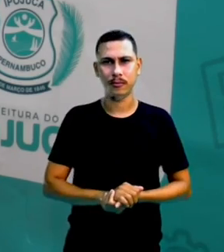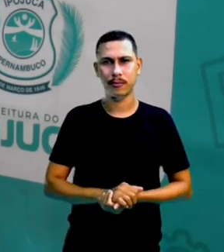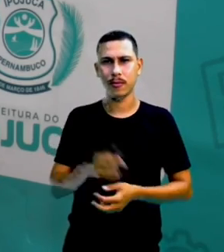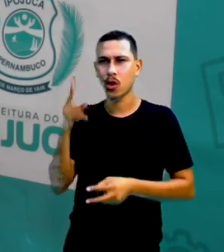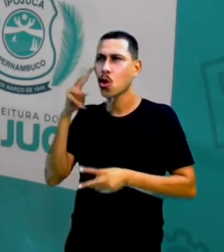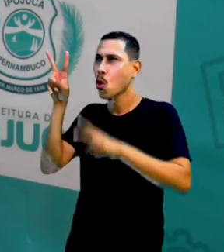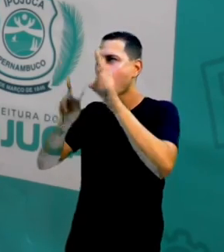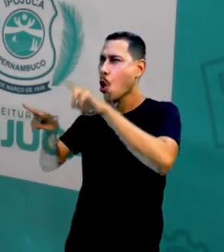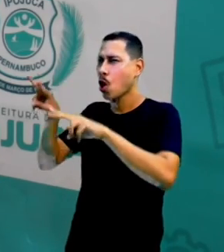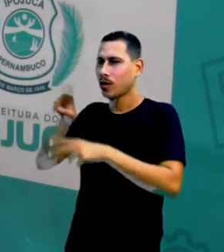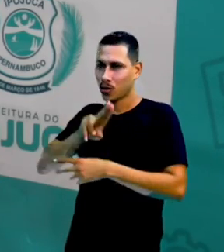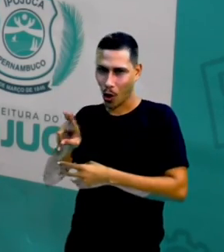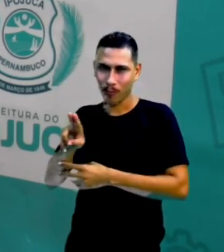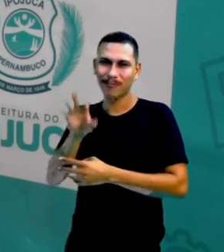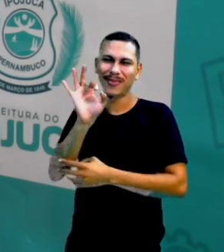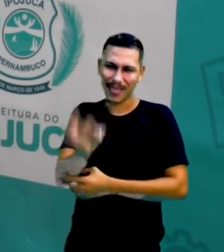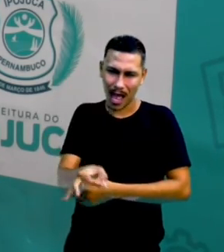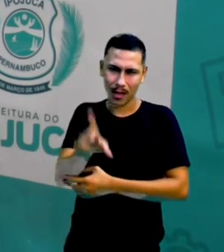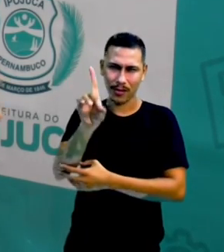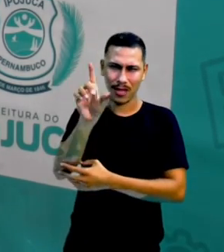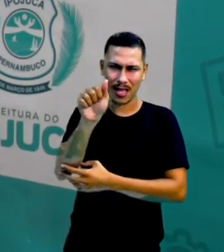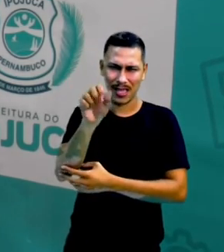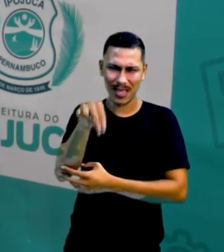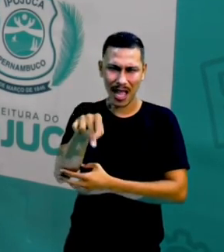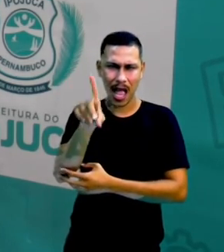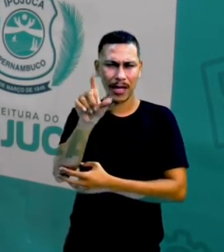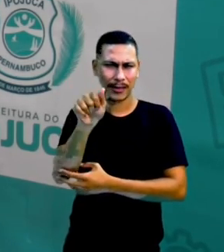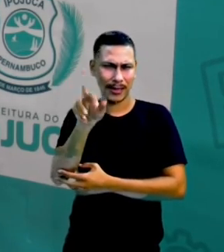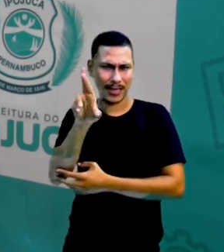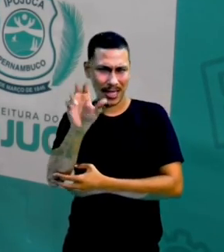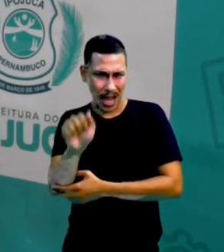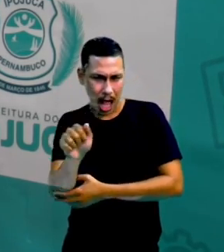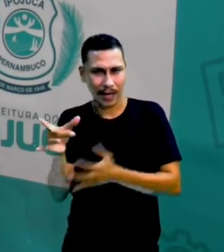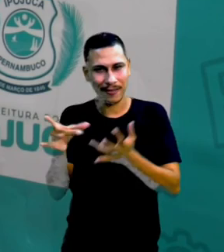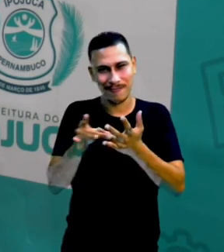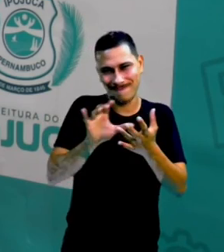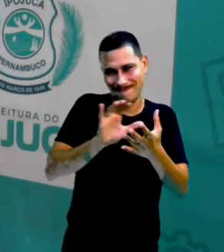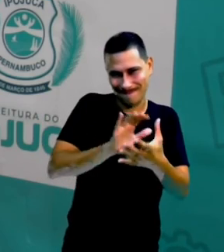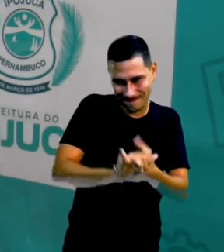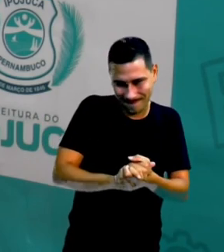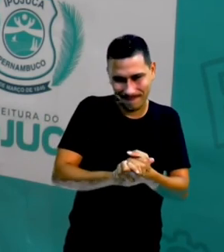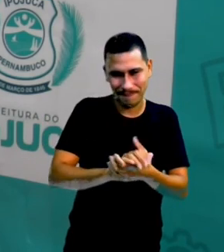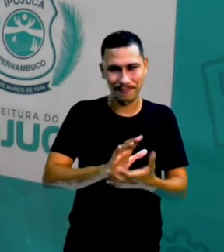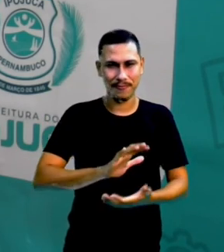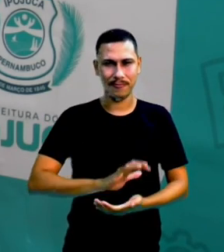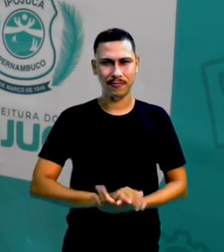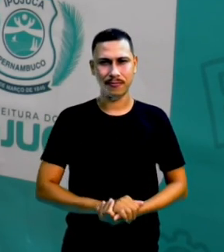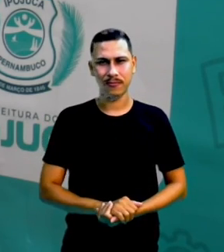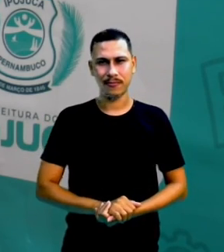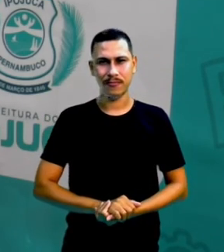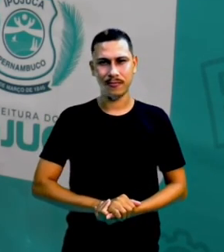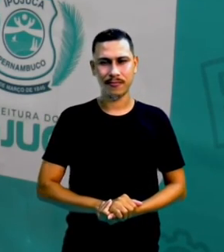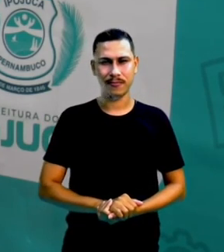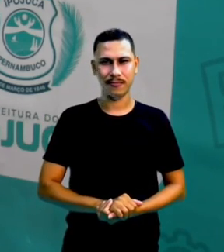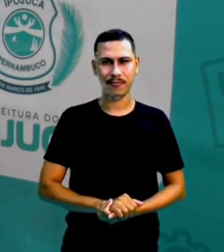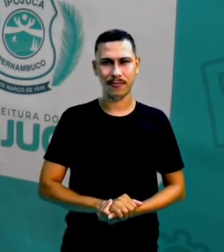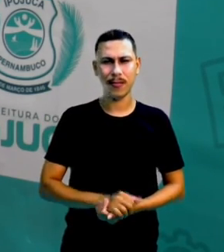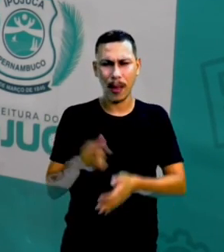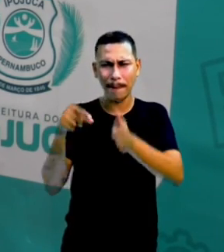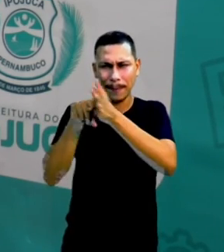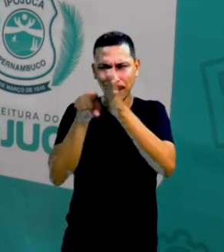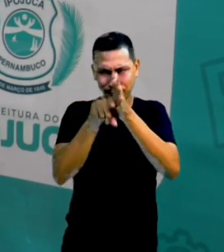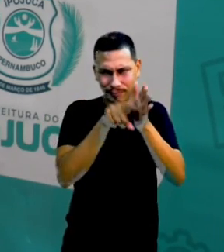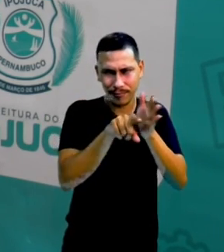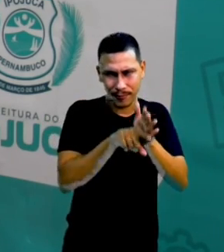Dandara. Então, Zumbi, esse representante do quilombo, Dandara, sua esposa guerreira,